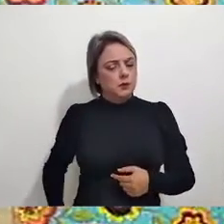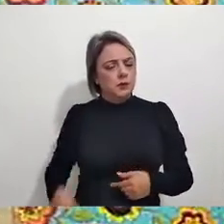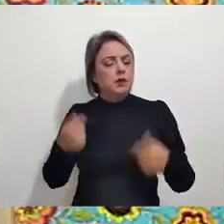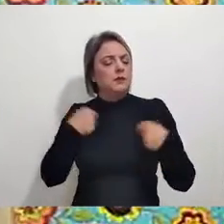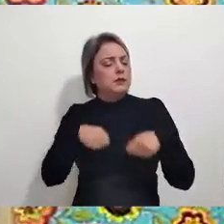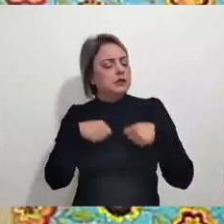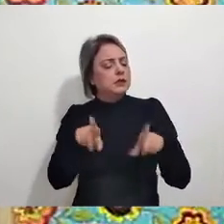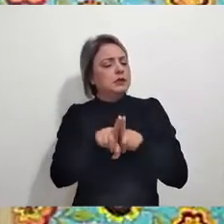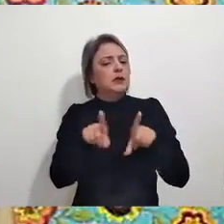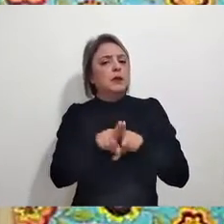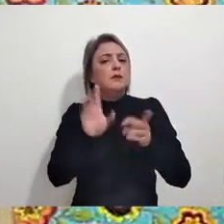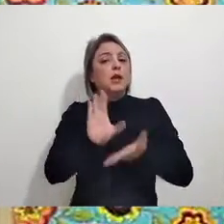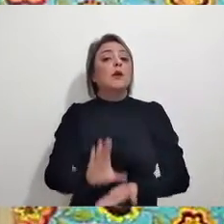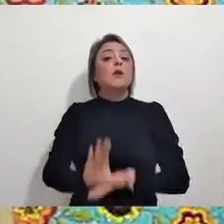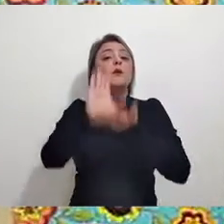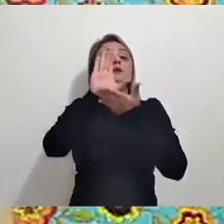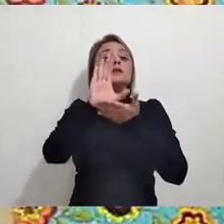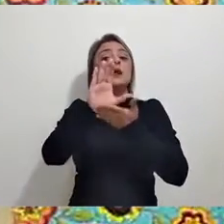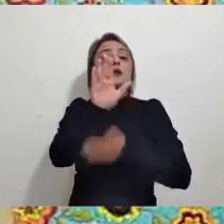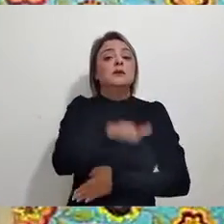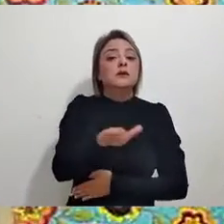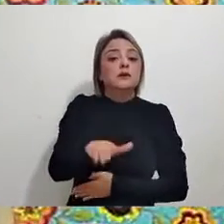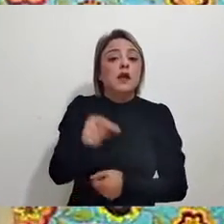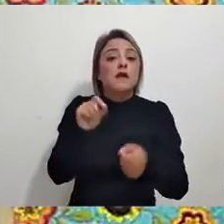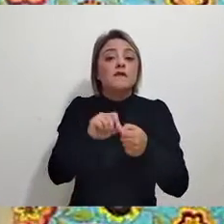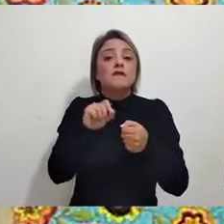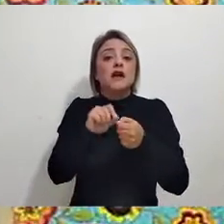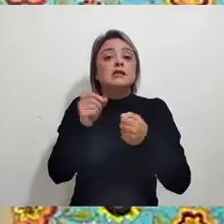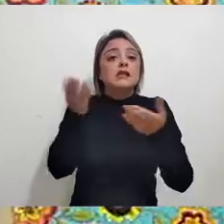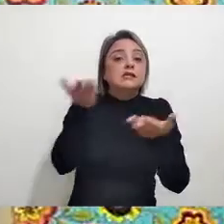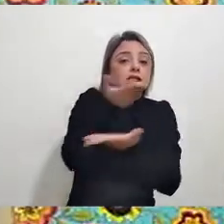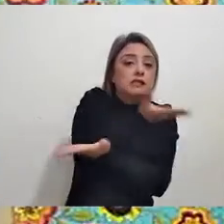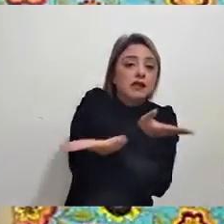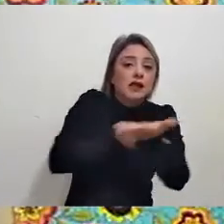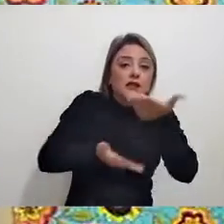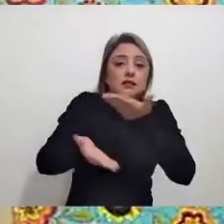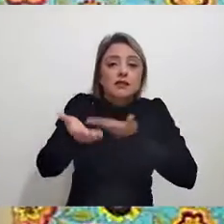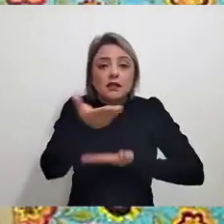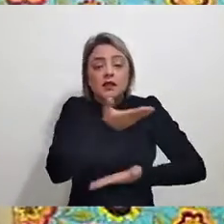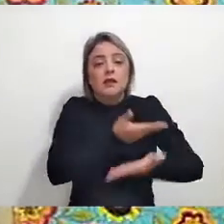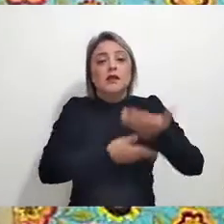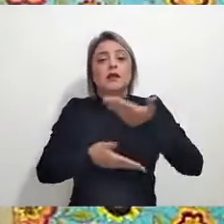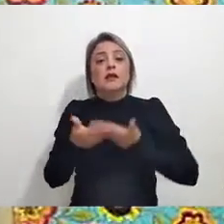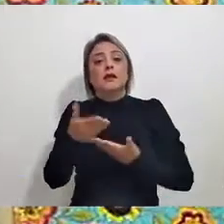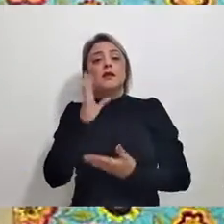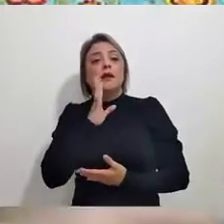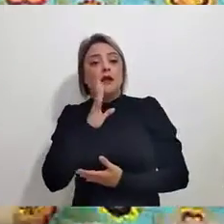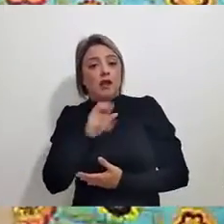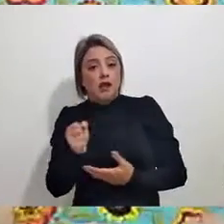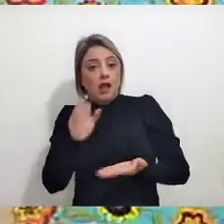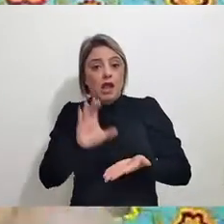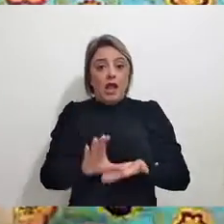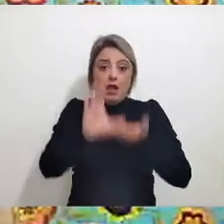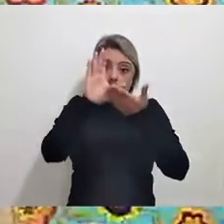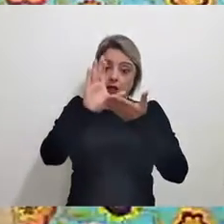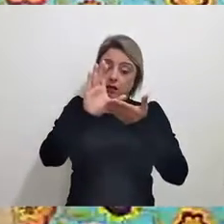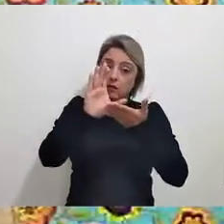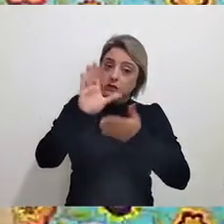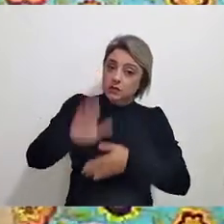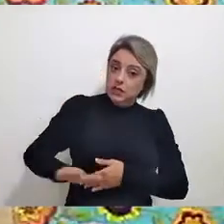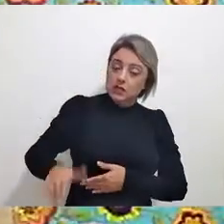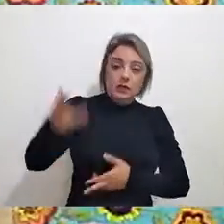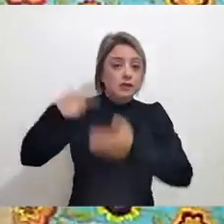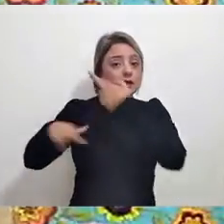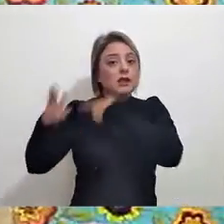tutelares, fazer essa interlocução com uma coisa que você trouxe também muito bacana, que é o Conselho da Criança e Adolescente, que é quem vai